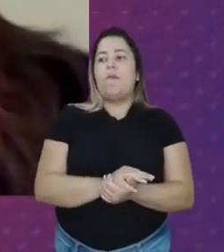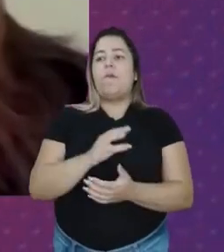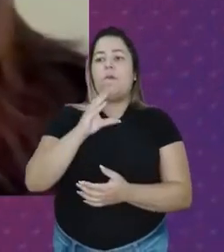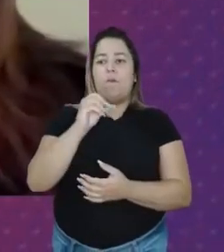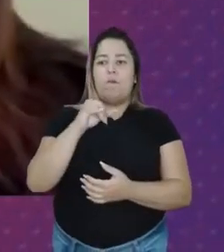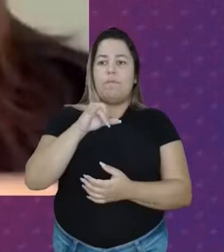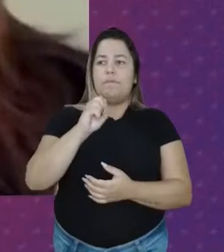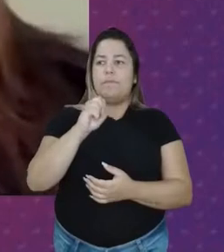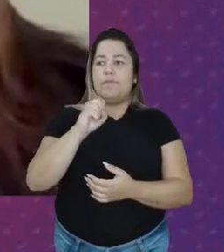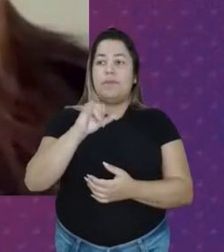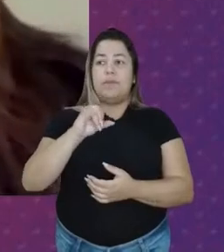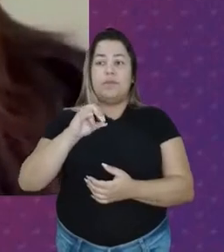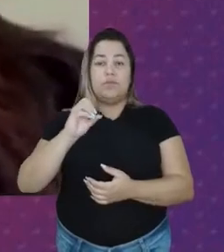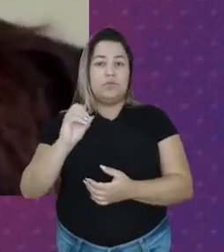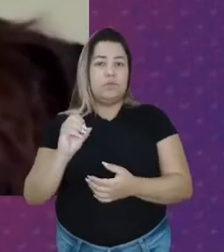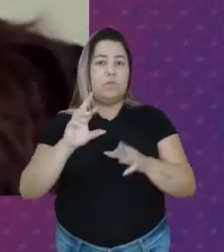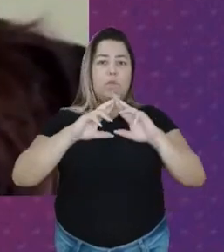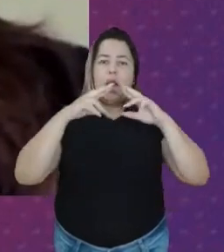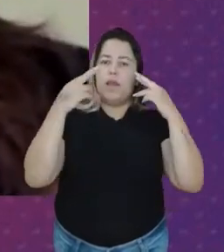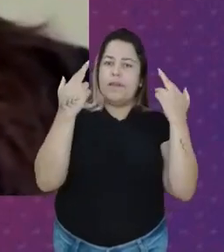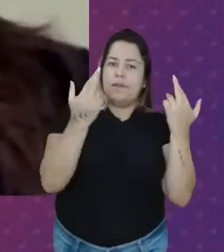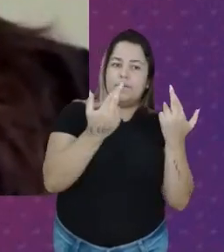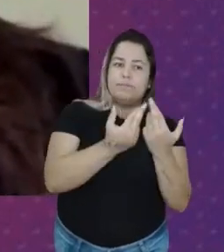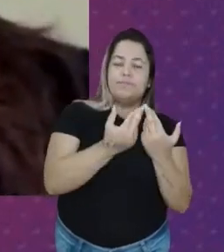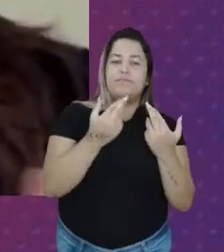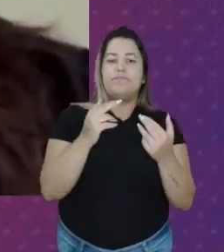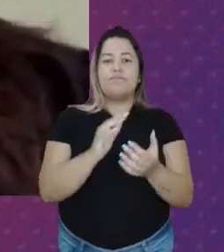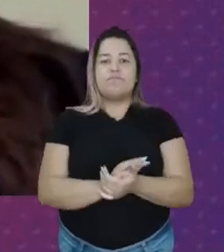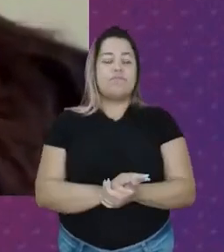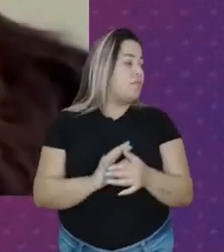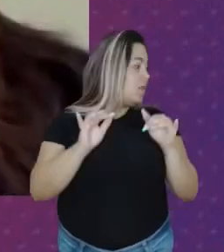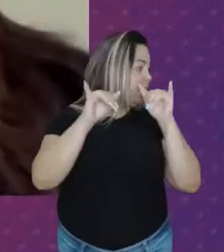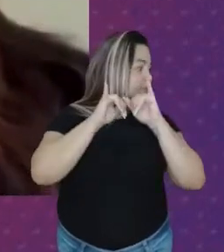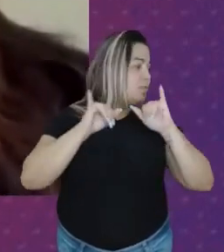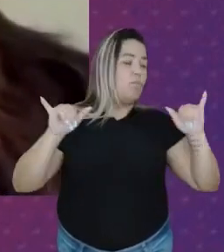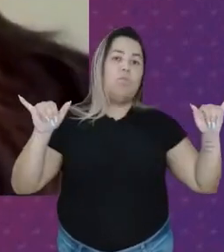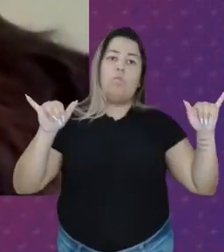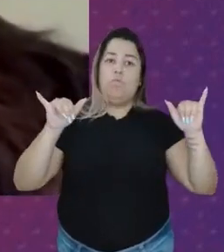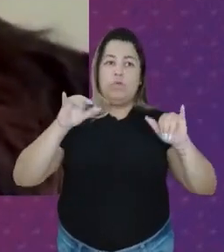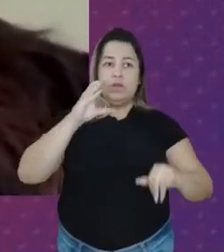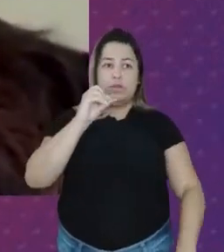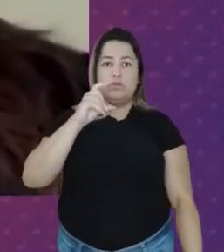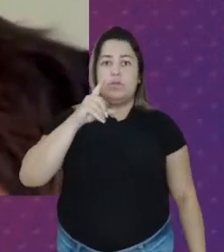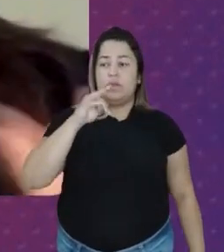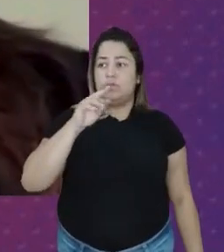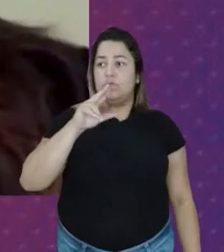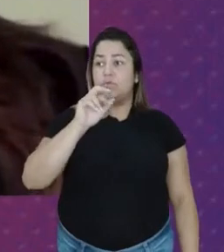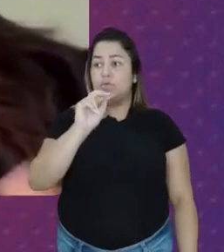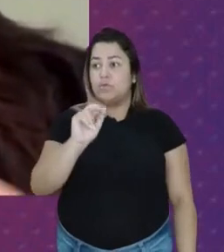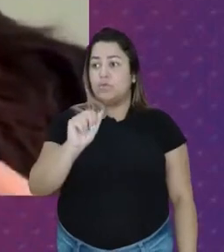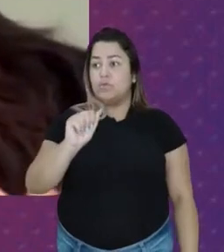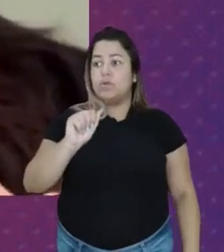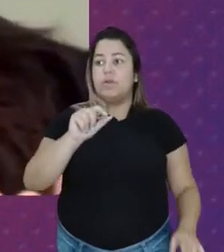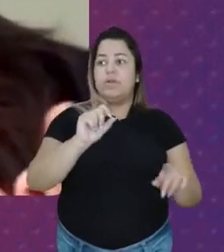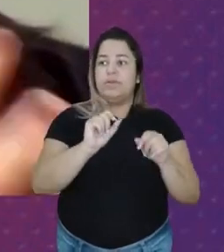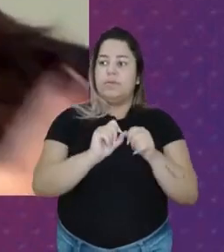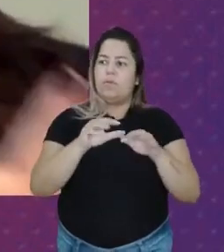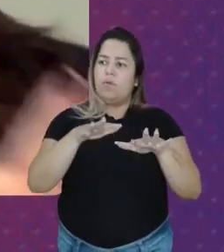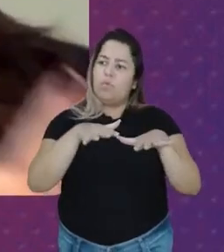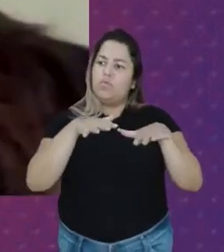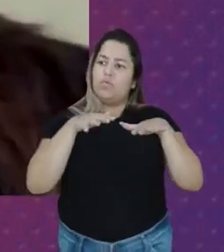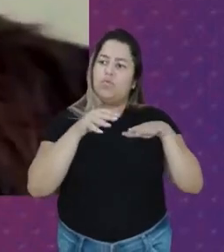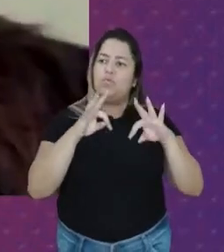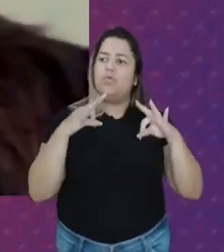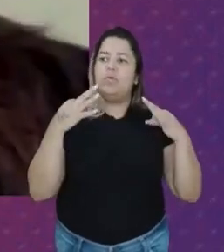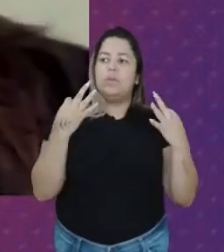comício, né, para fazer uma reunião, para divulgar a sua candidatura, você vai ter que fazer movimentando por essa